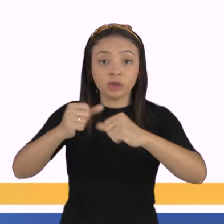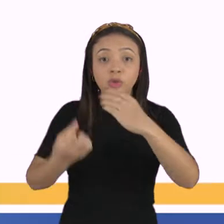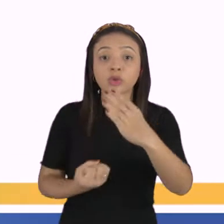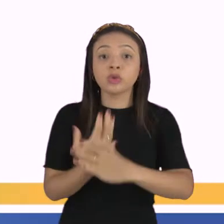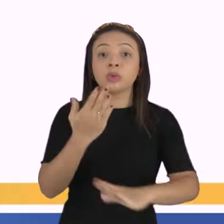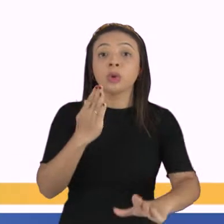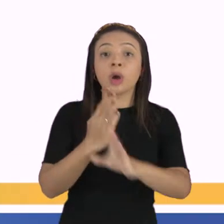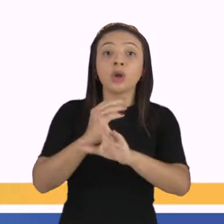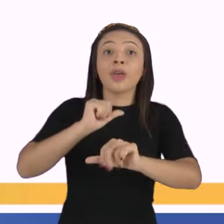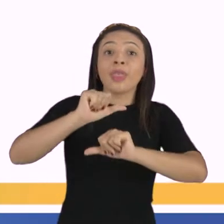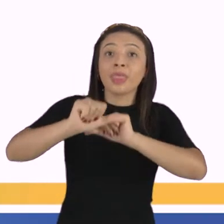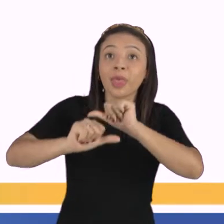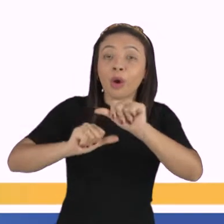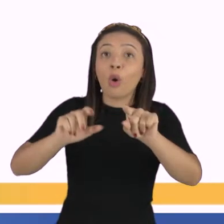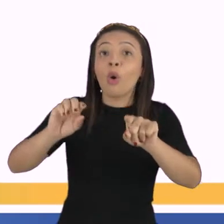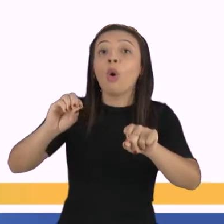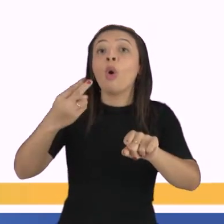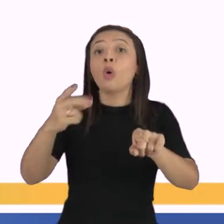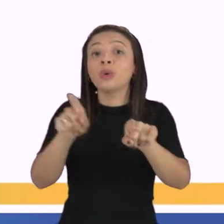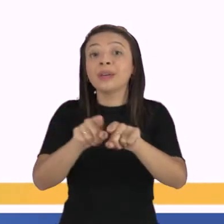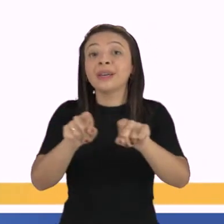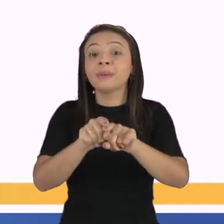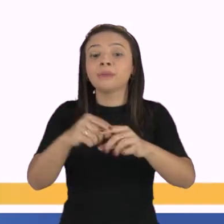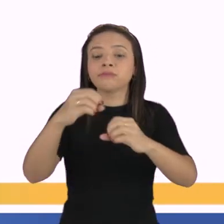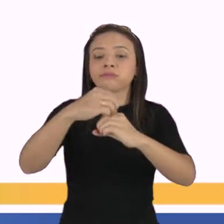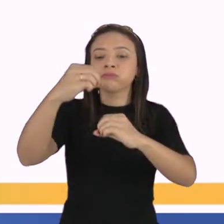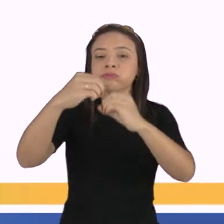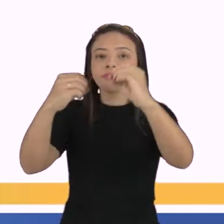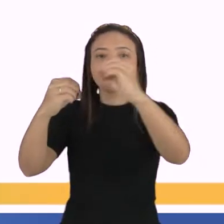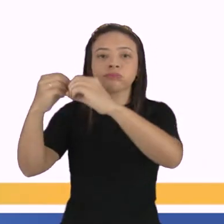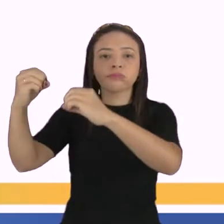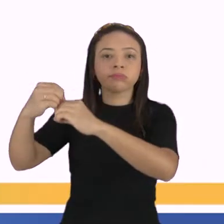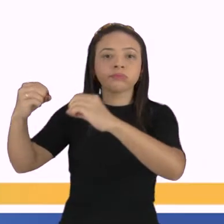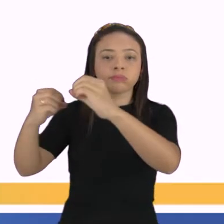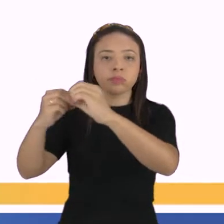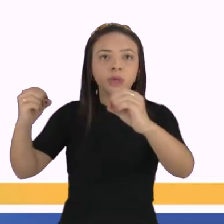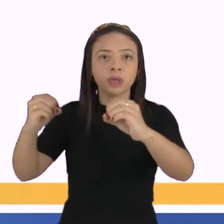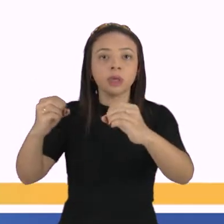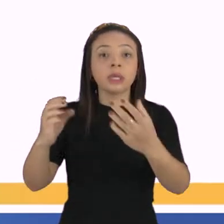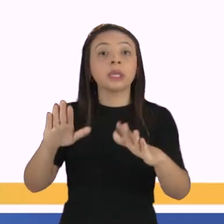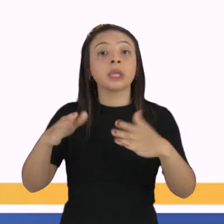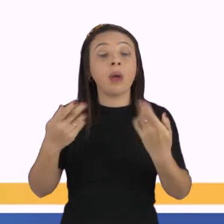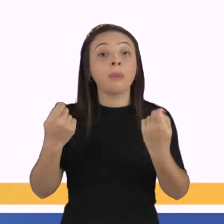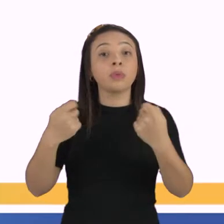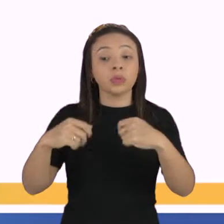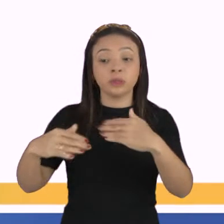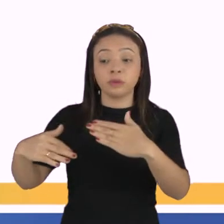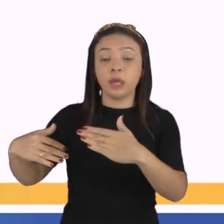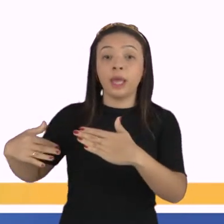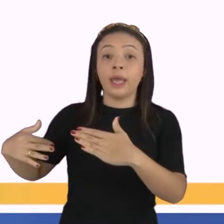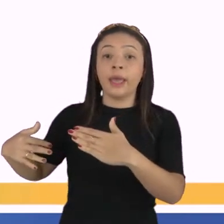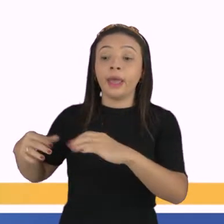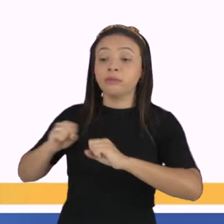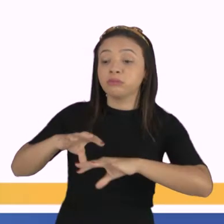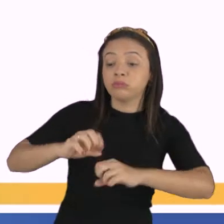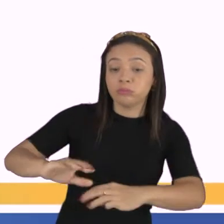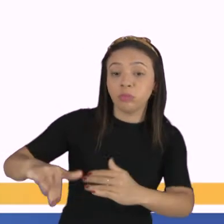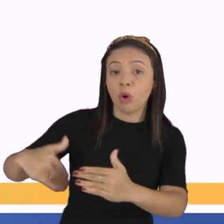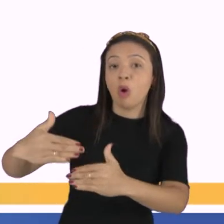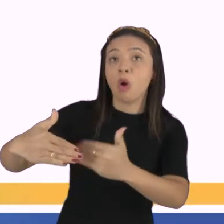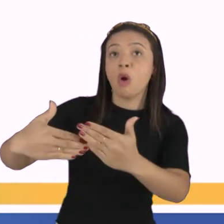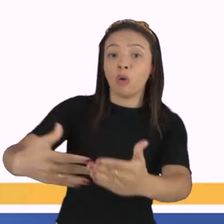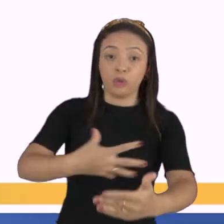uma mutação ou da reprodução assexuada. E algumas dessas variações podem ser hereditárias e transmitidas às